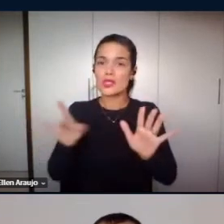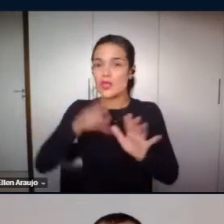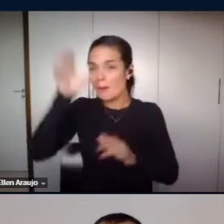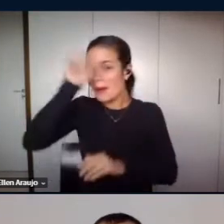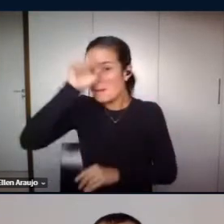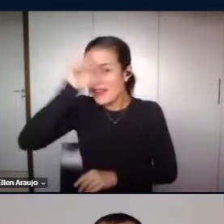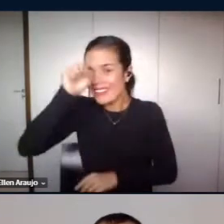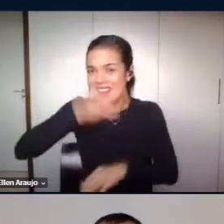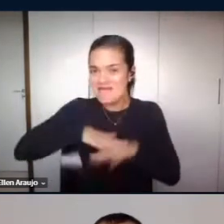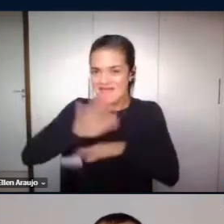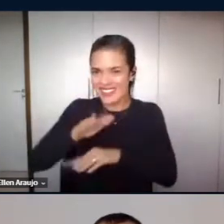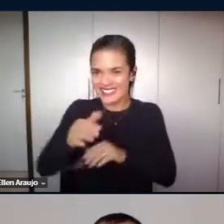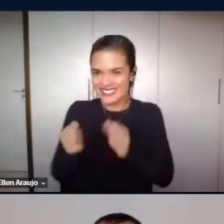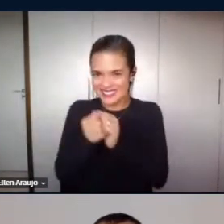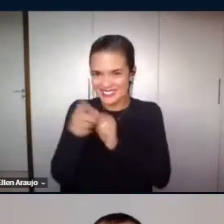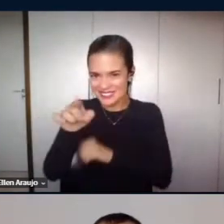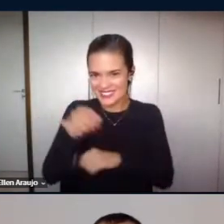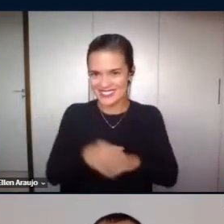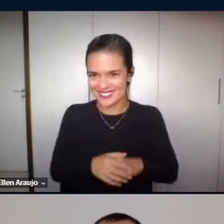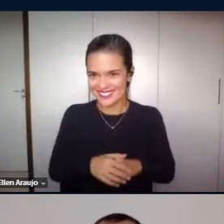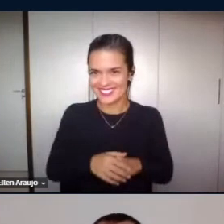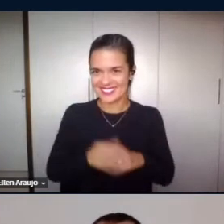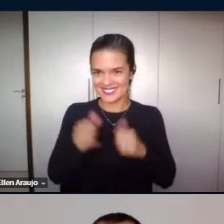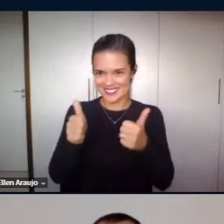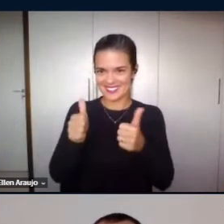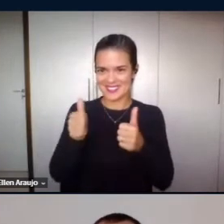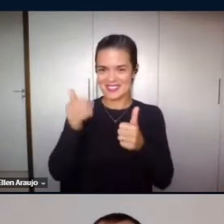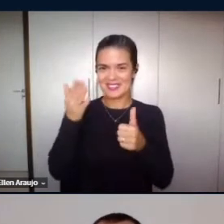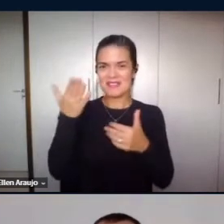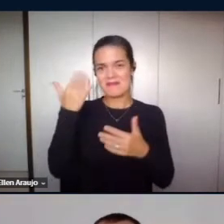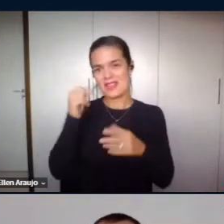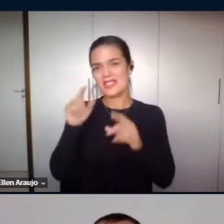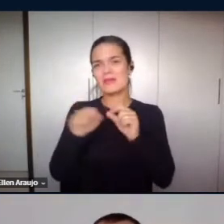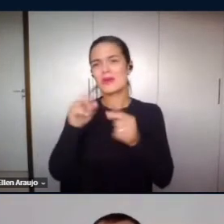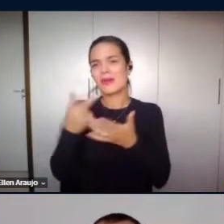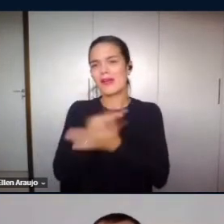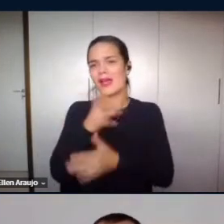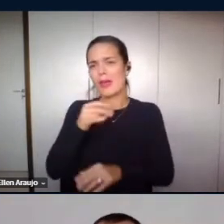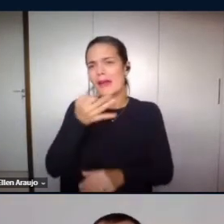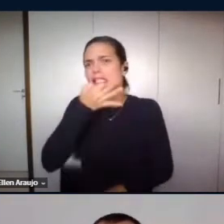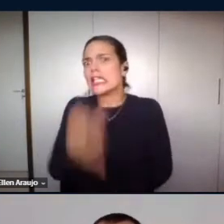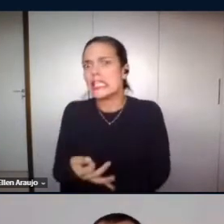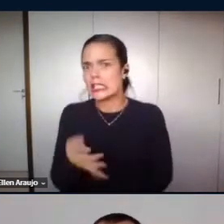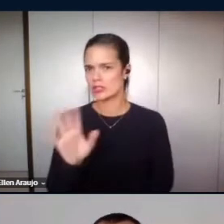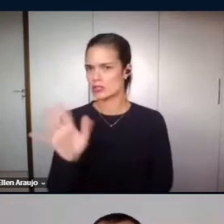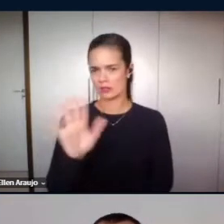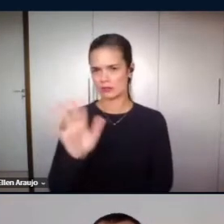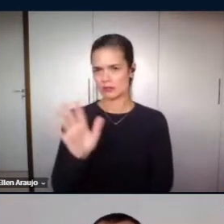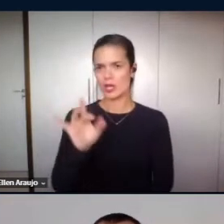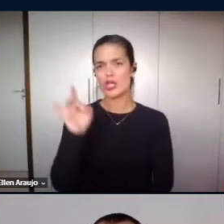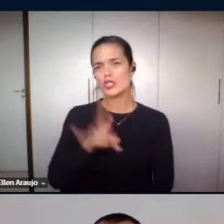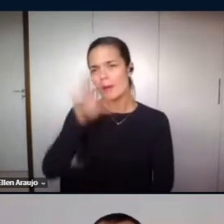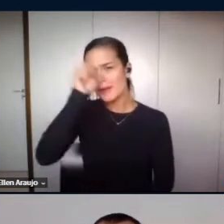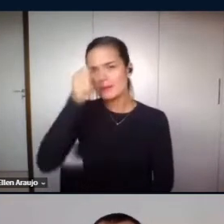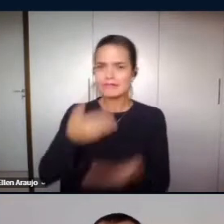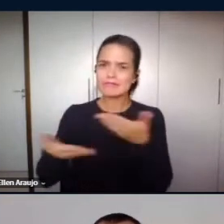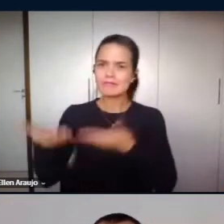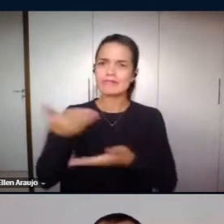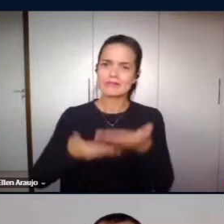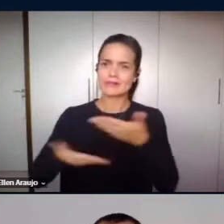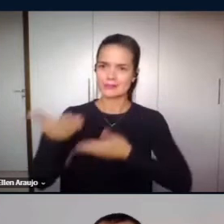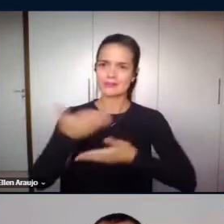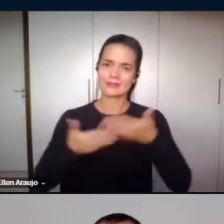contigo do que efetivamente seja qualquer coisa como crítico ou algo assim. Tá? Às vezes são questões,